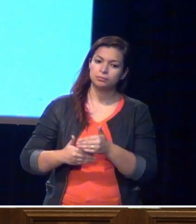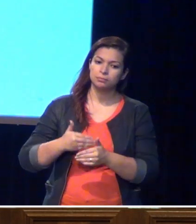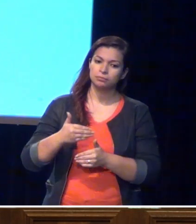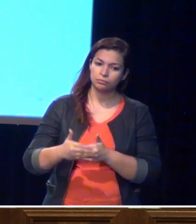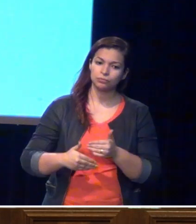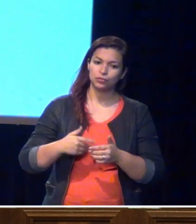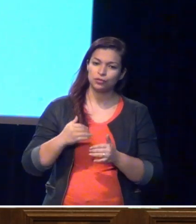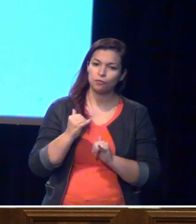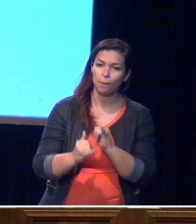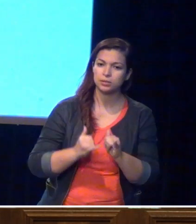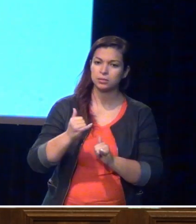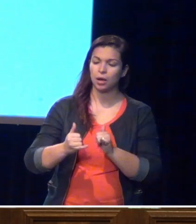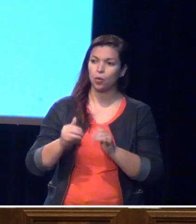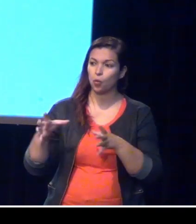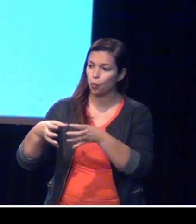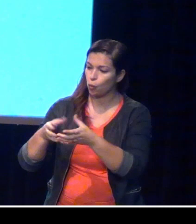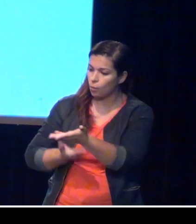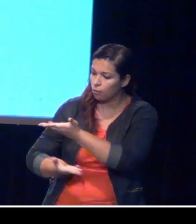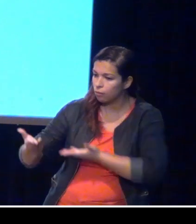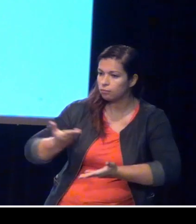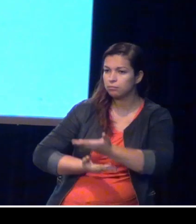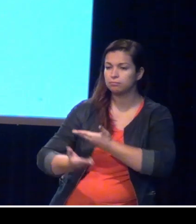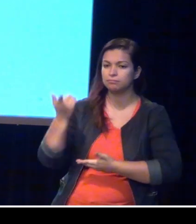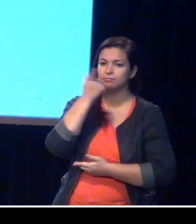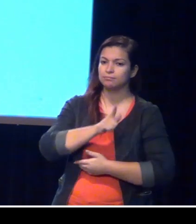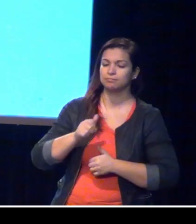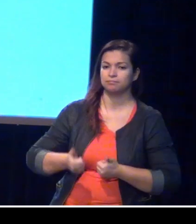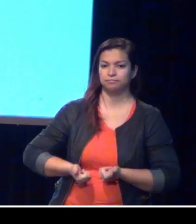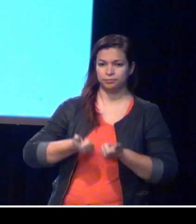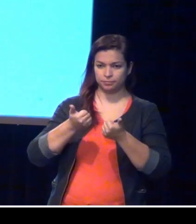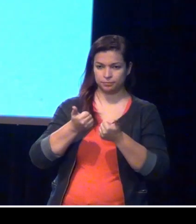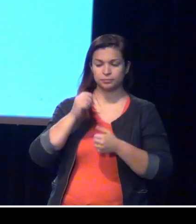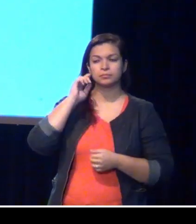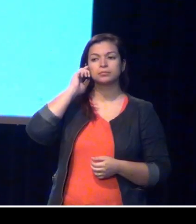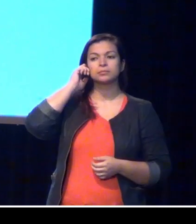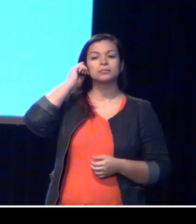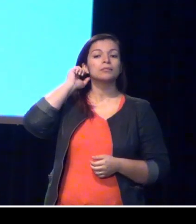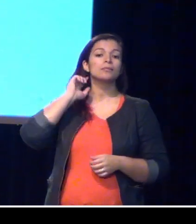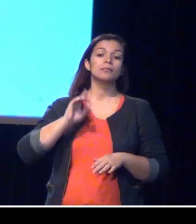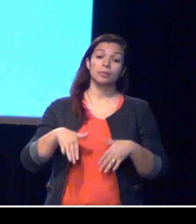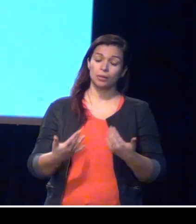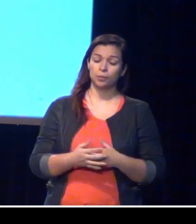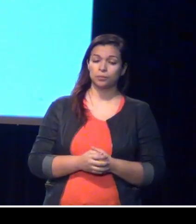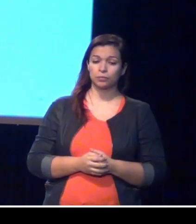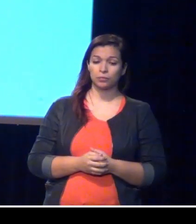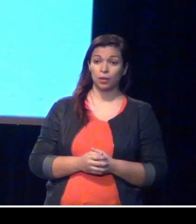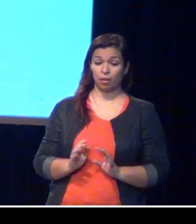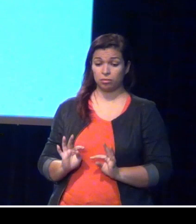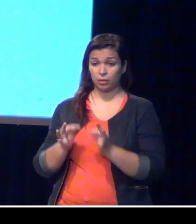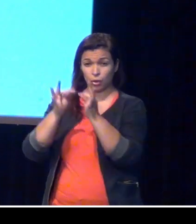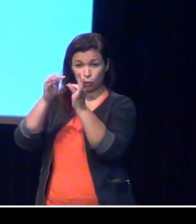de informação de conhecimento coletivo. Tá? Então, o uso de tecnologia da informação